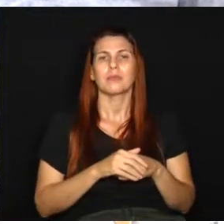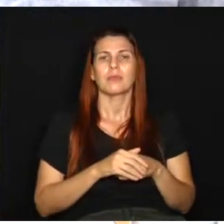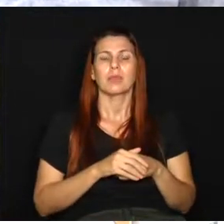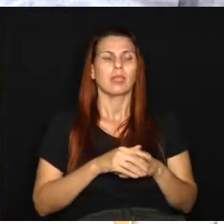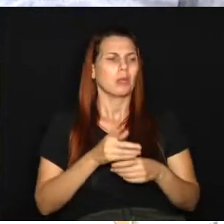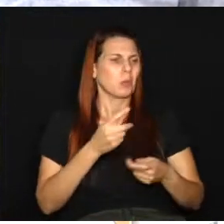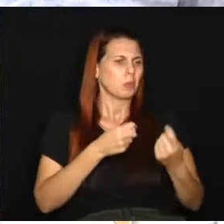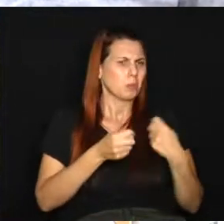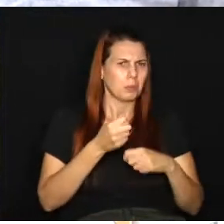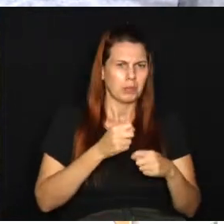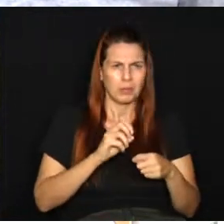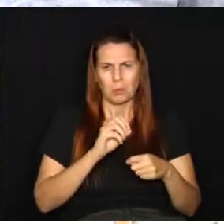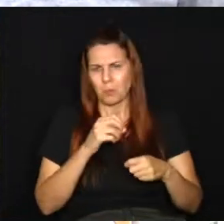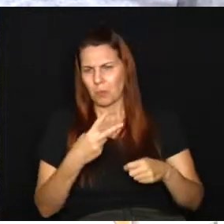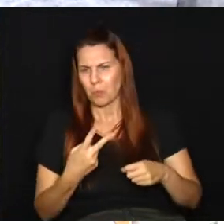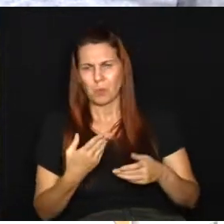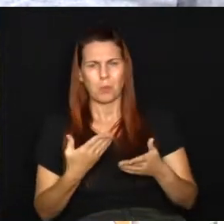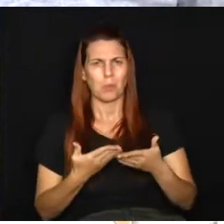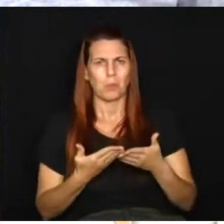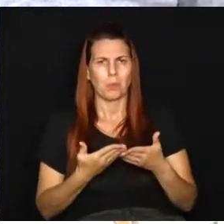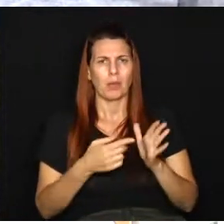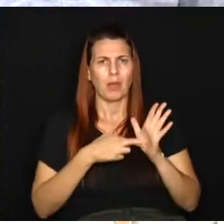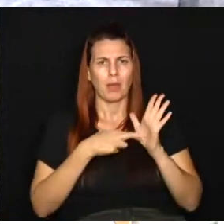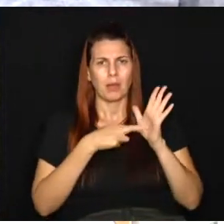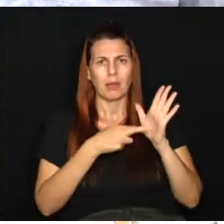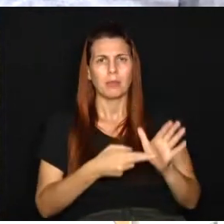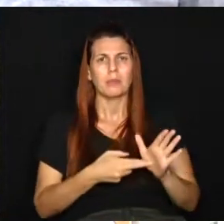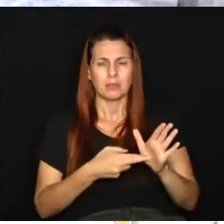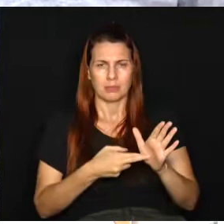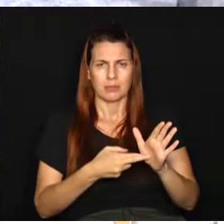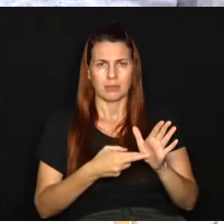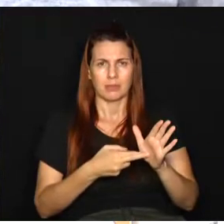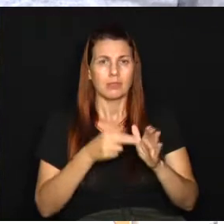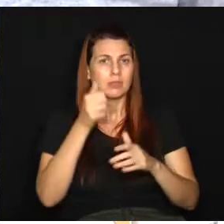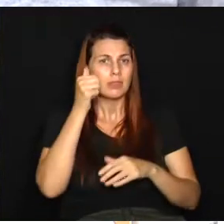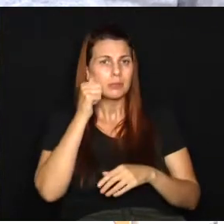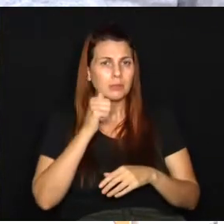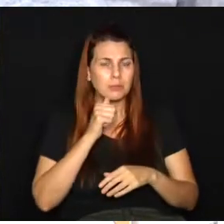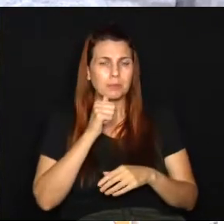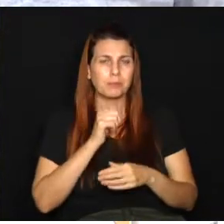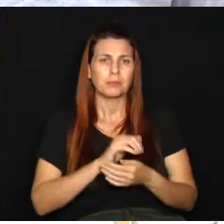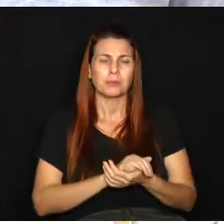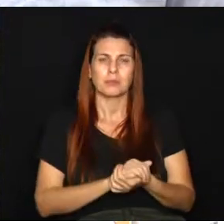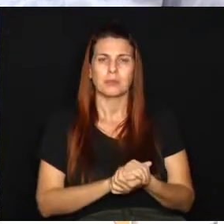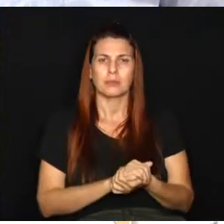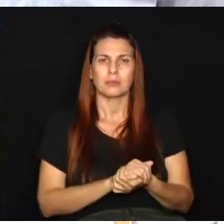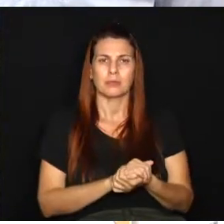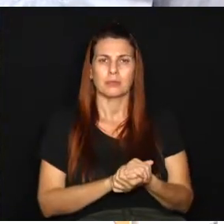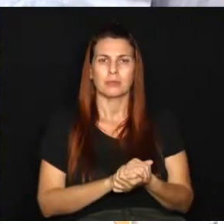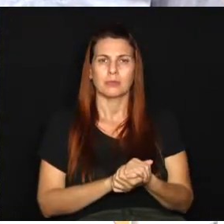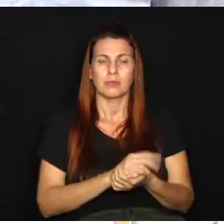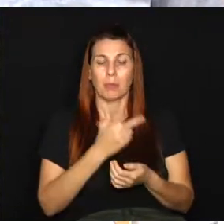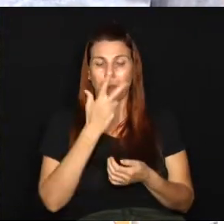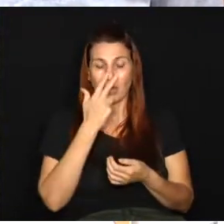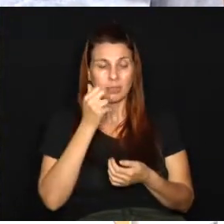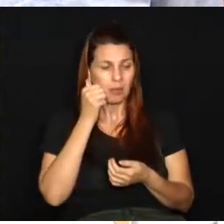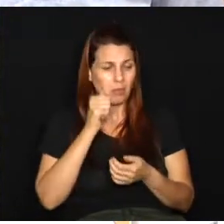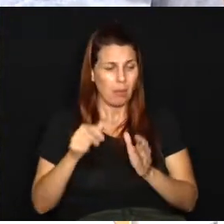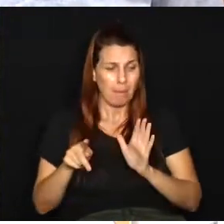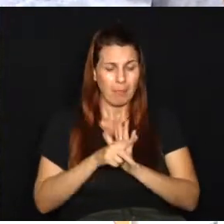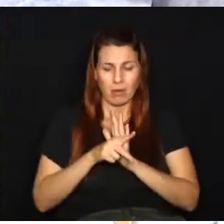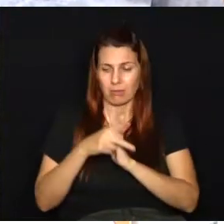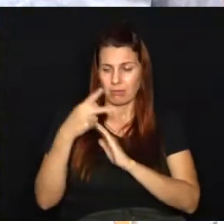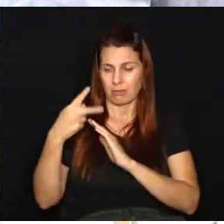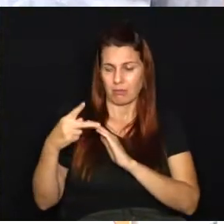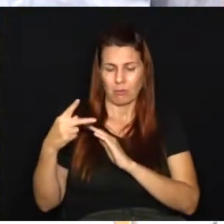passadas, quanto nessa representação sempre das mulheres como propriedade de outra pessoa, né? Ou das